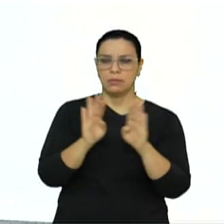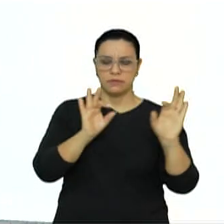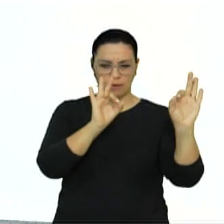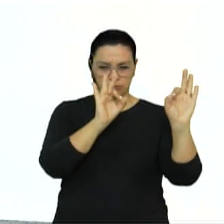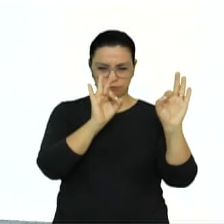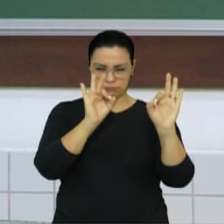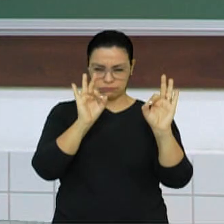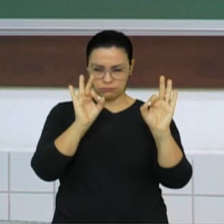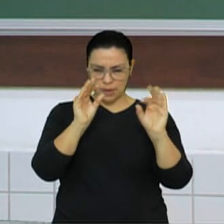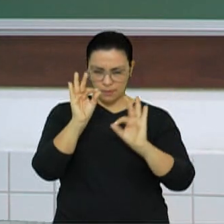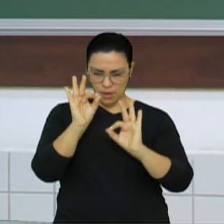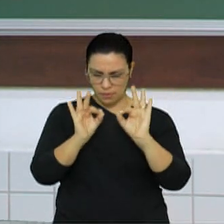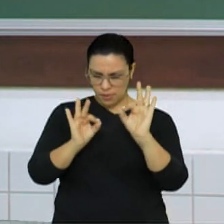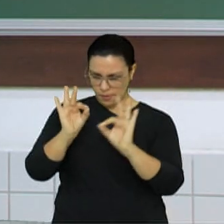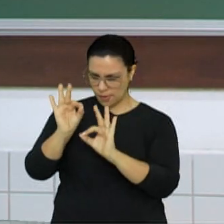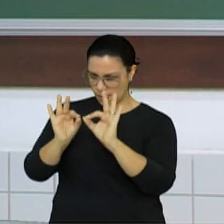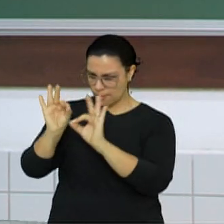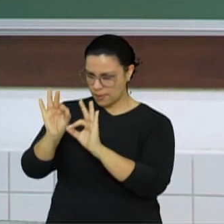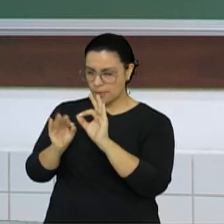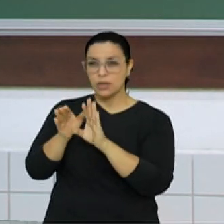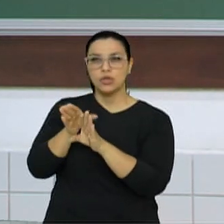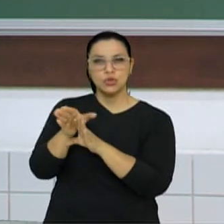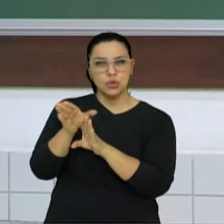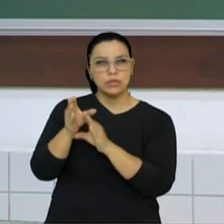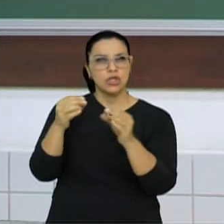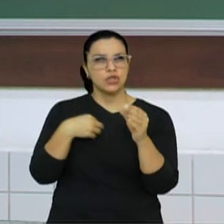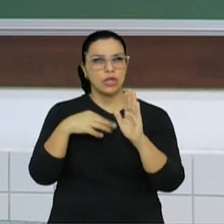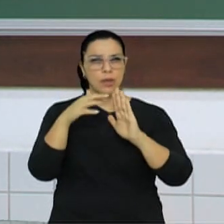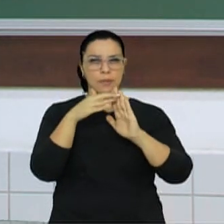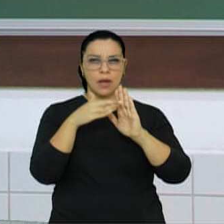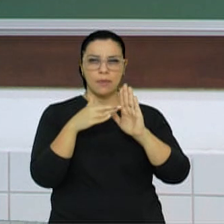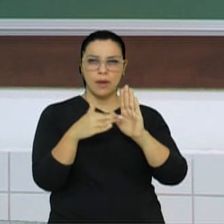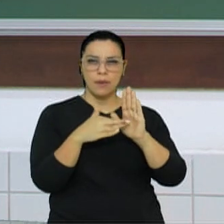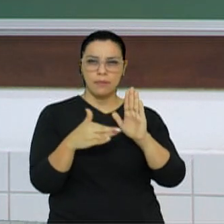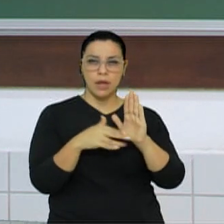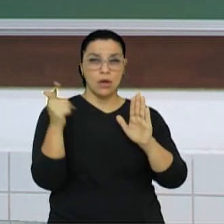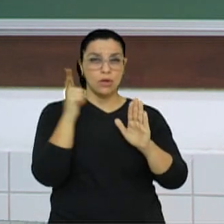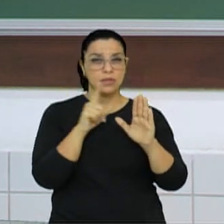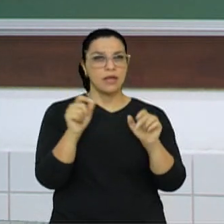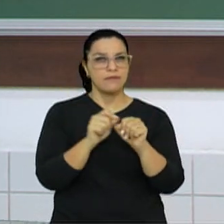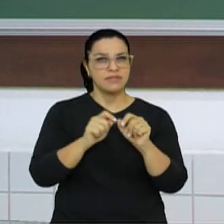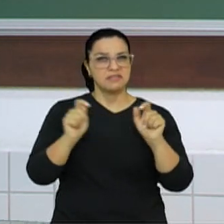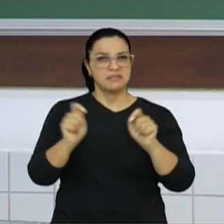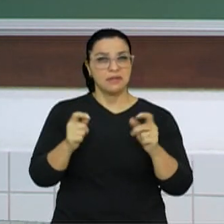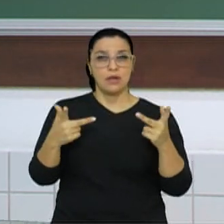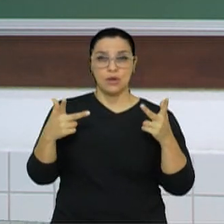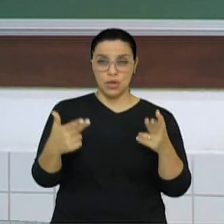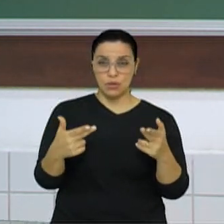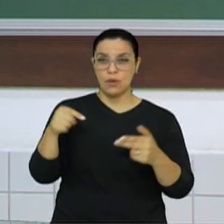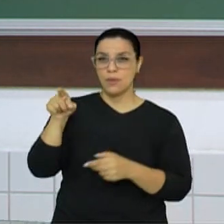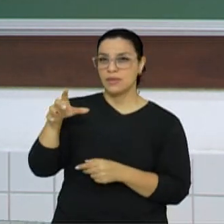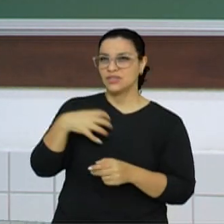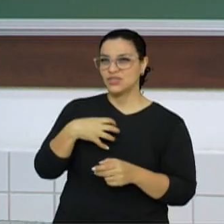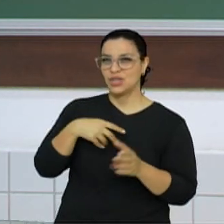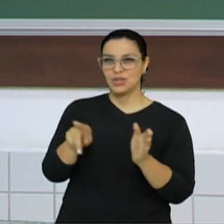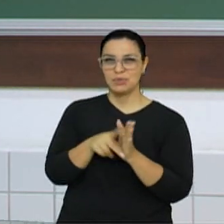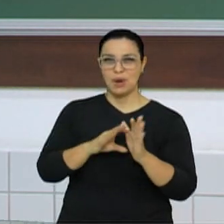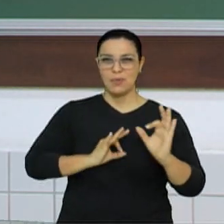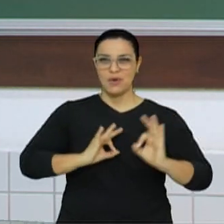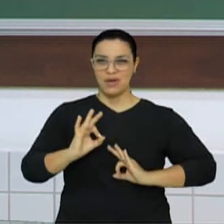você vai seguindo ali as orientações na mesma sequência e você vai ter a possibilidade de montar o